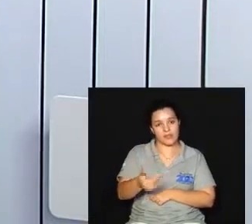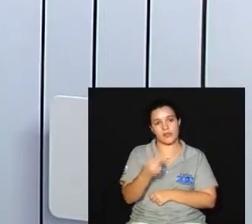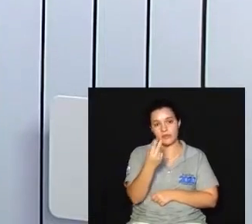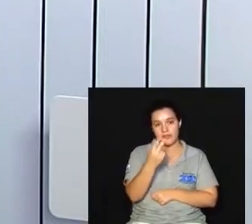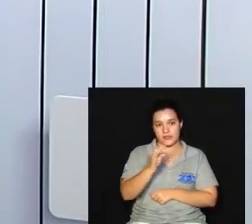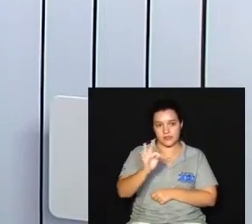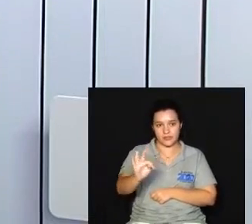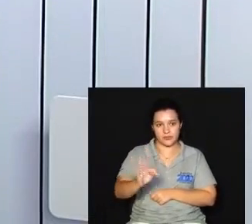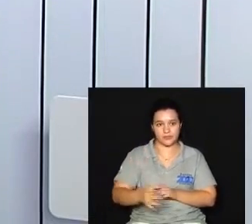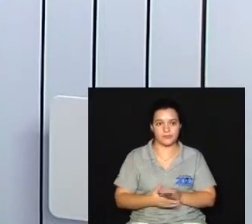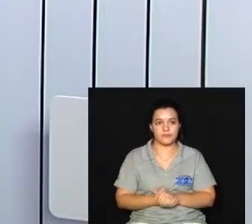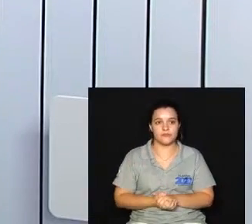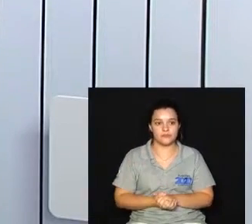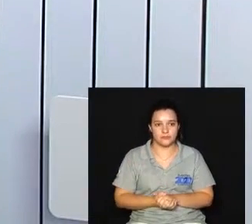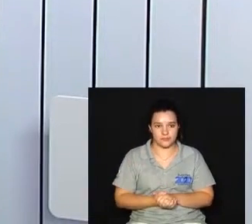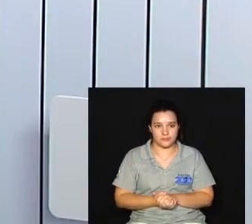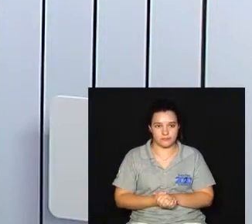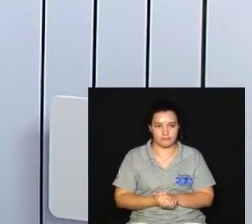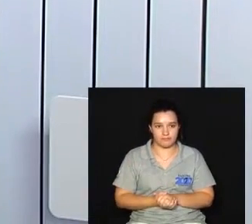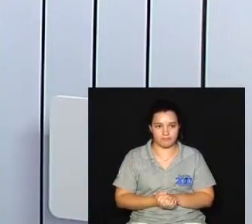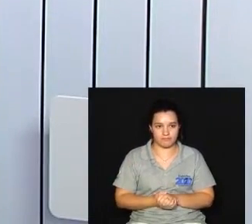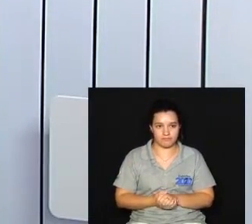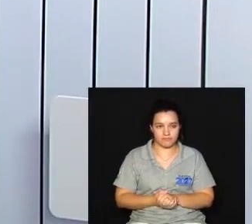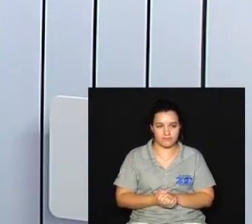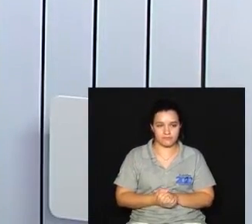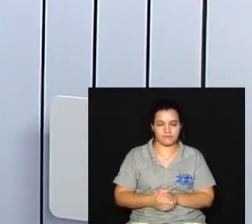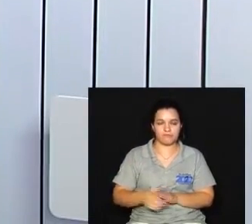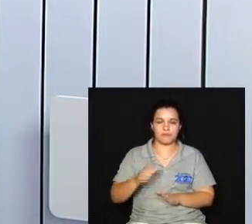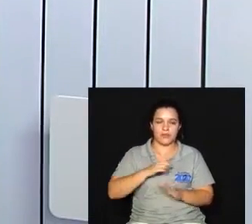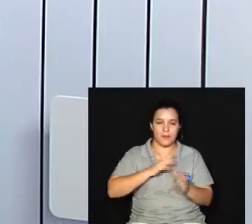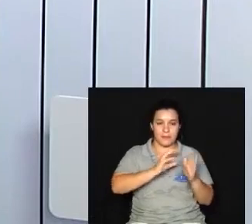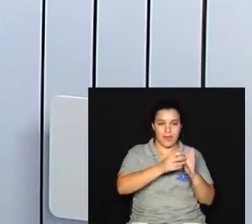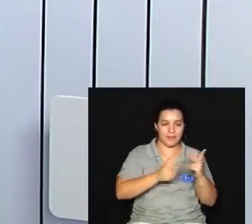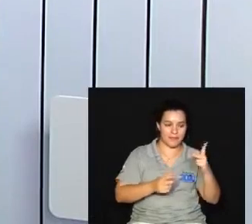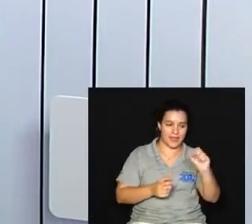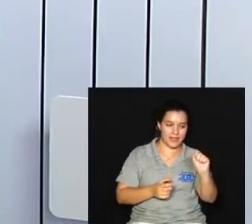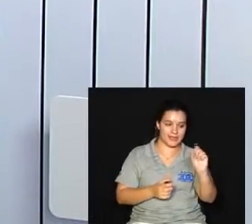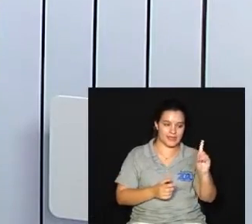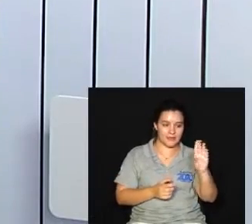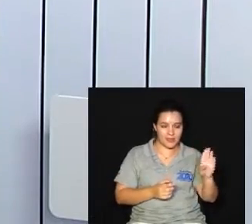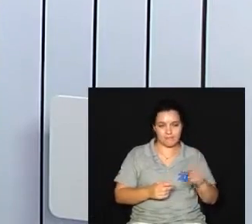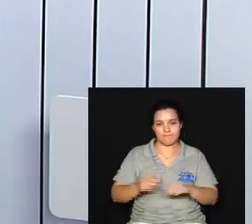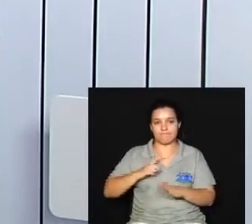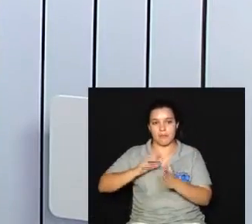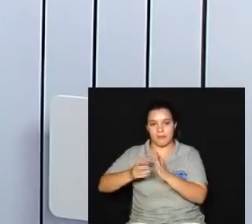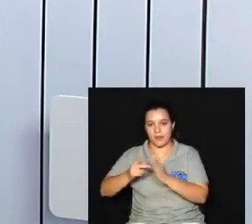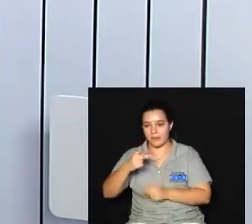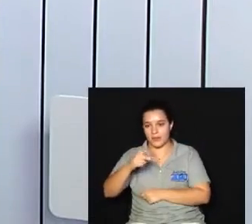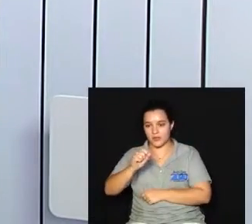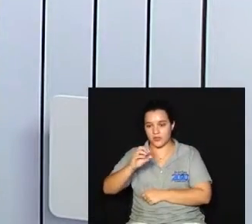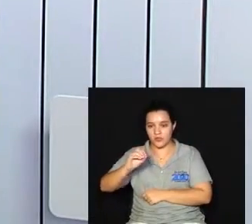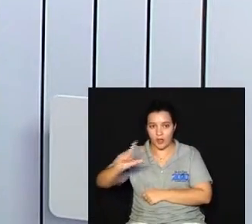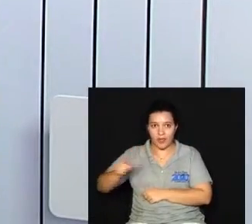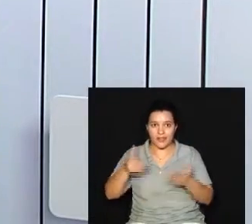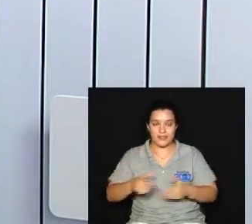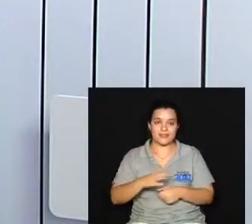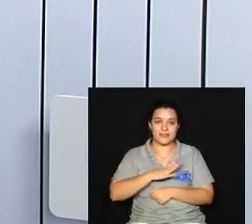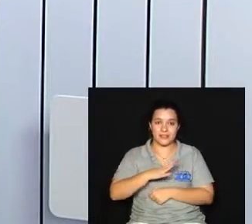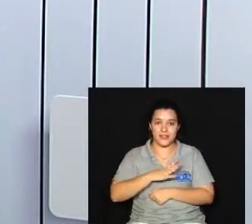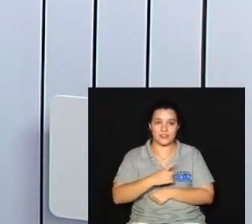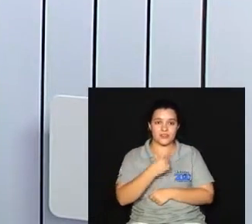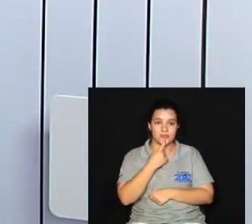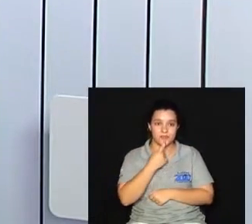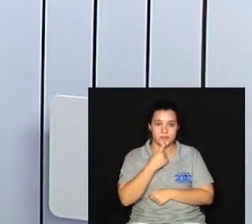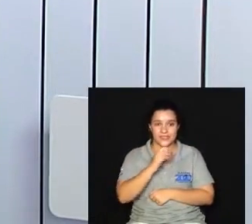colocação. Covas do PSDB e o Boulos do PSOL na cidade de São Paulo. Na cidade de Campinas, permanece